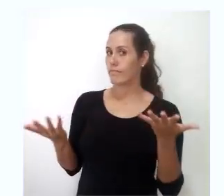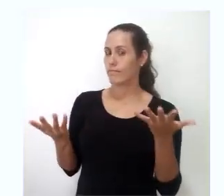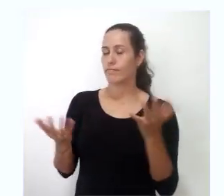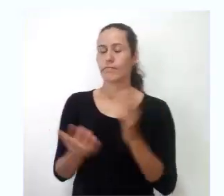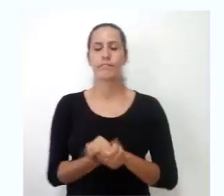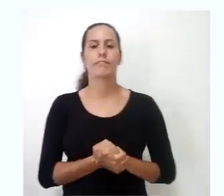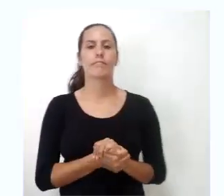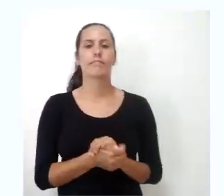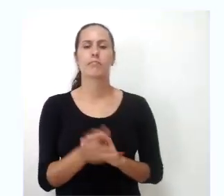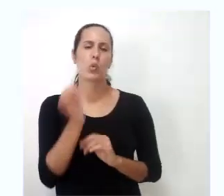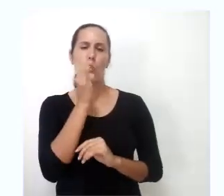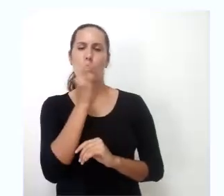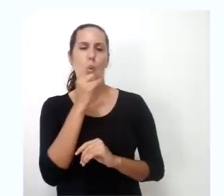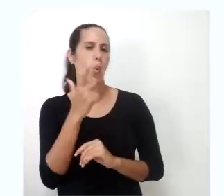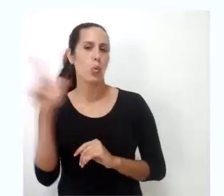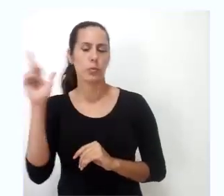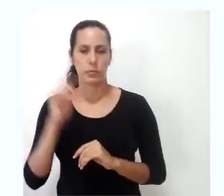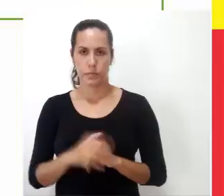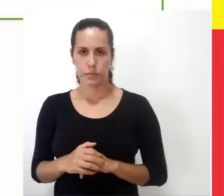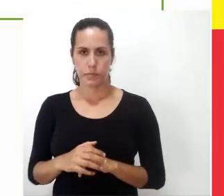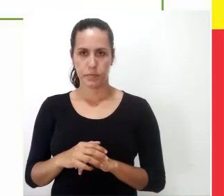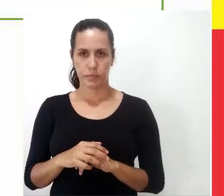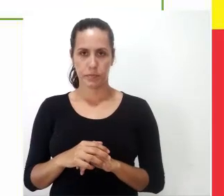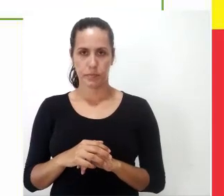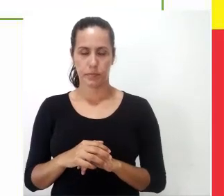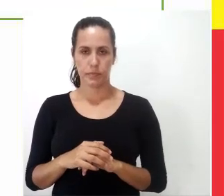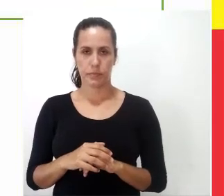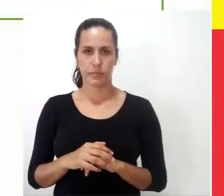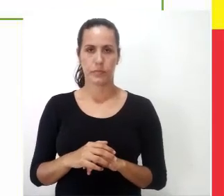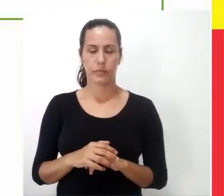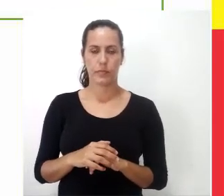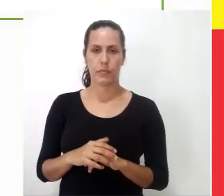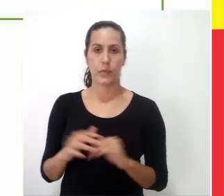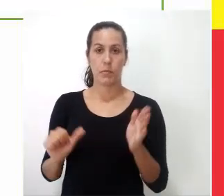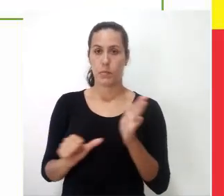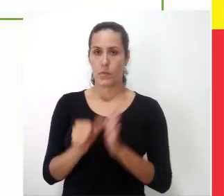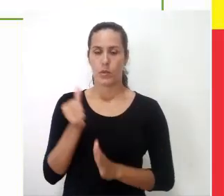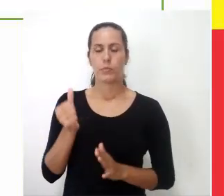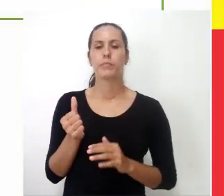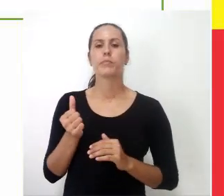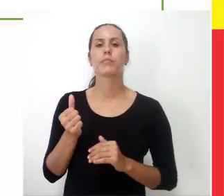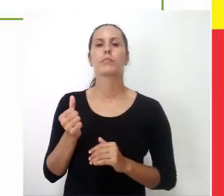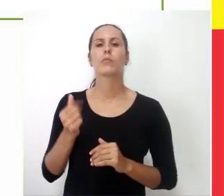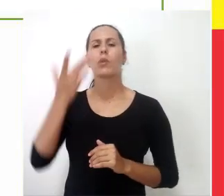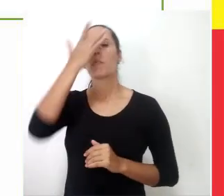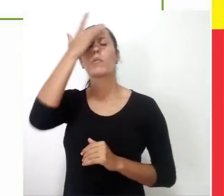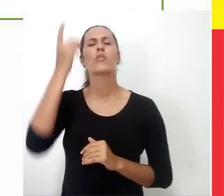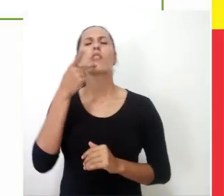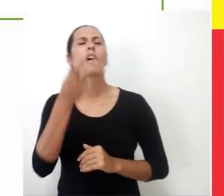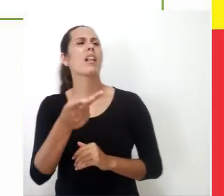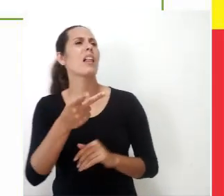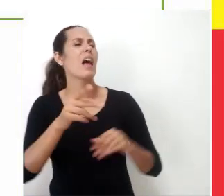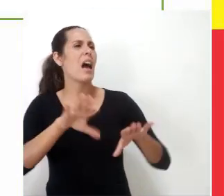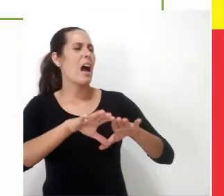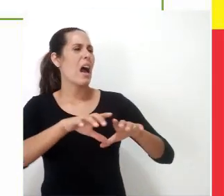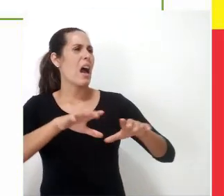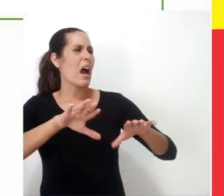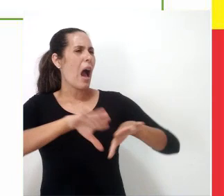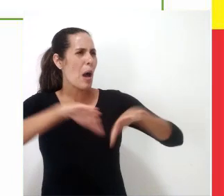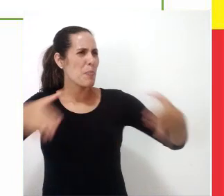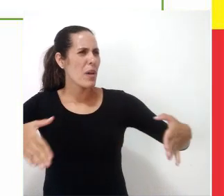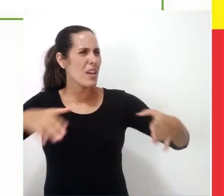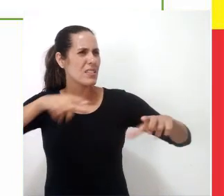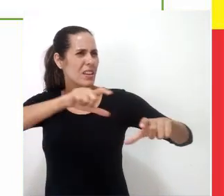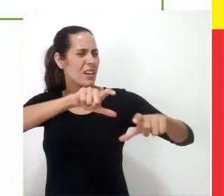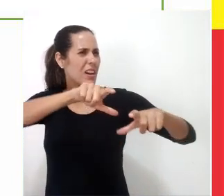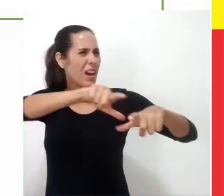contra-argumentação. Exemplos de contra-argumentação. Olhem só. Primeiro, um argumento. Alguém diz, a mesa é redonda. É